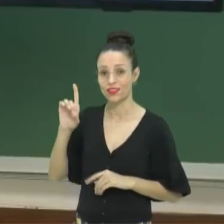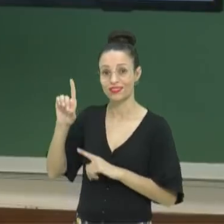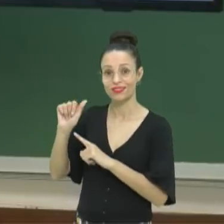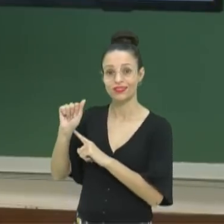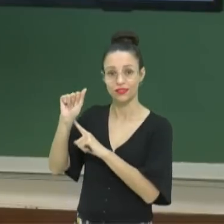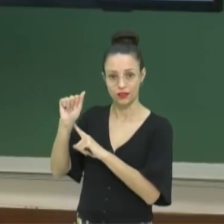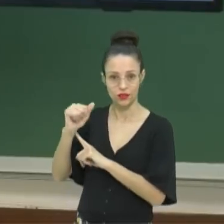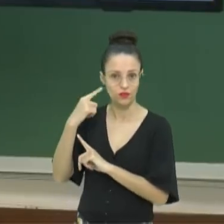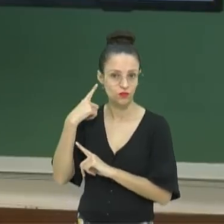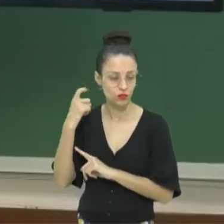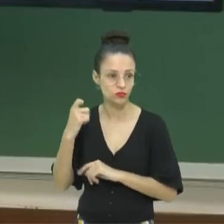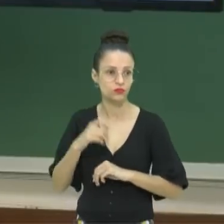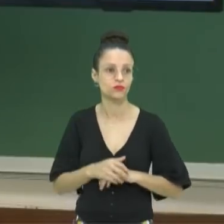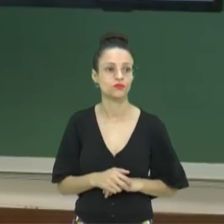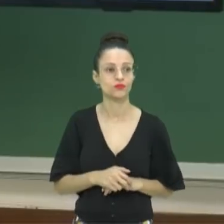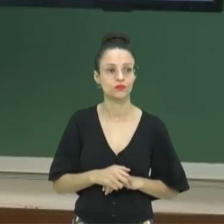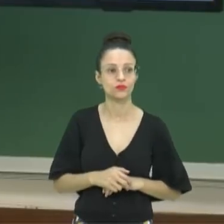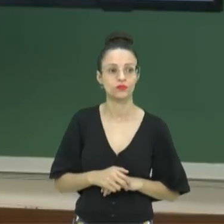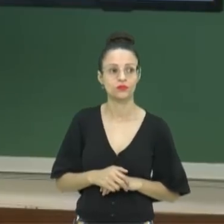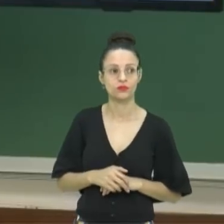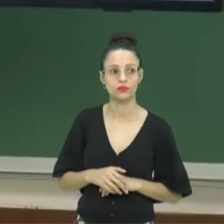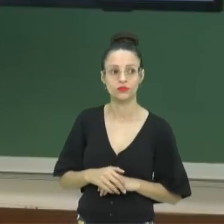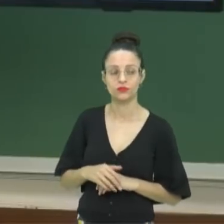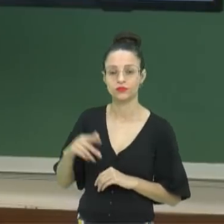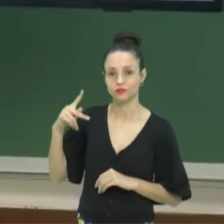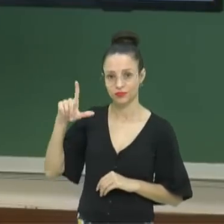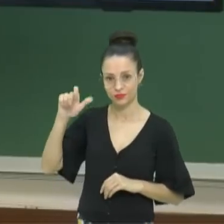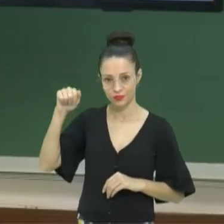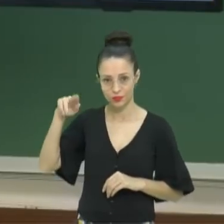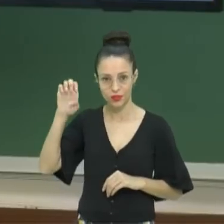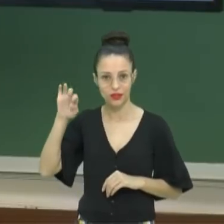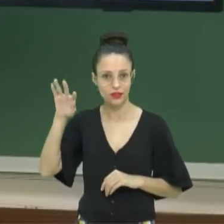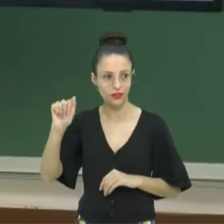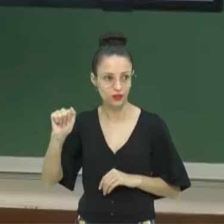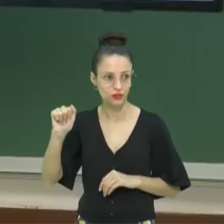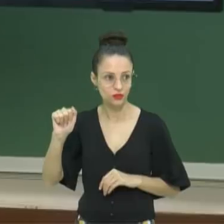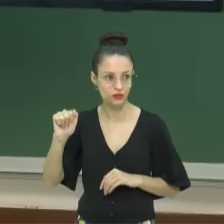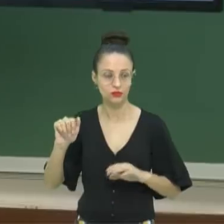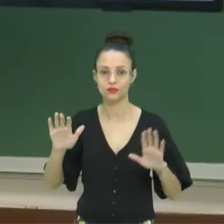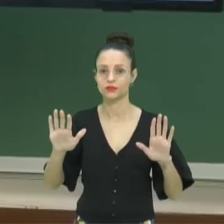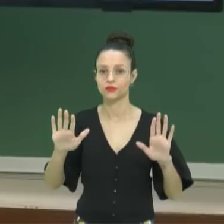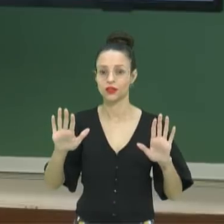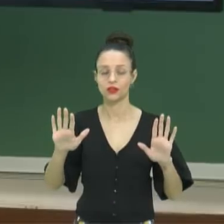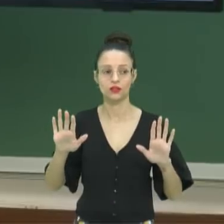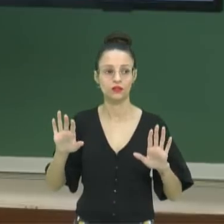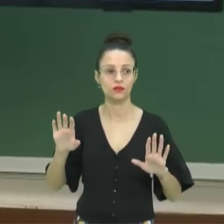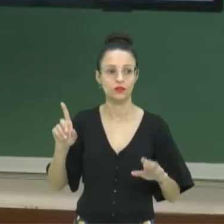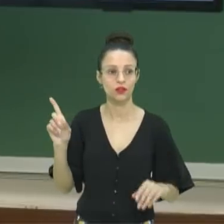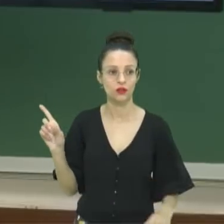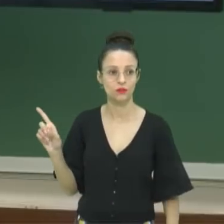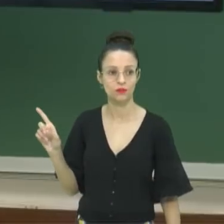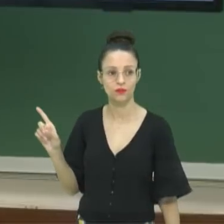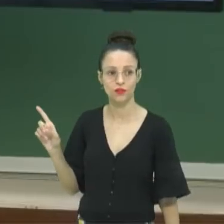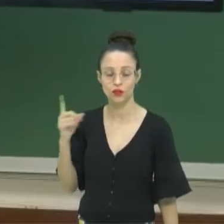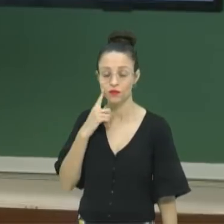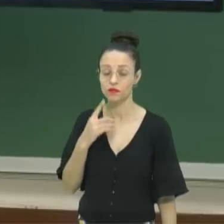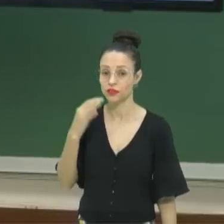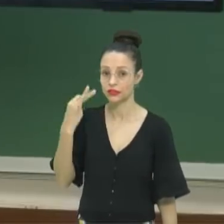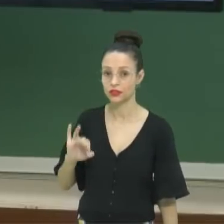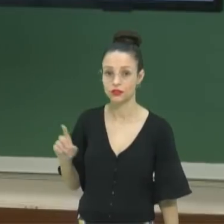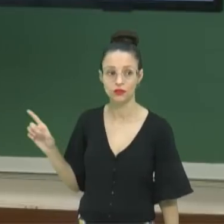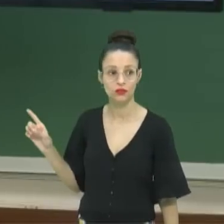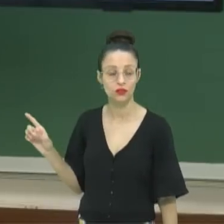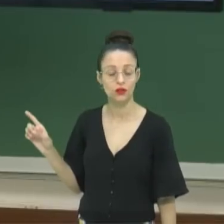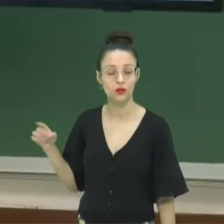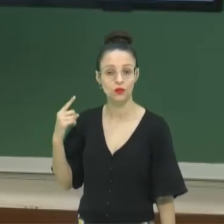Sociedade, ótimo. Planeta, meu Deus, agora só falta uma palavrinha para ver se a professora